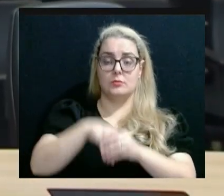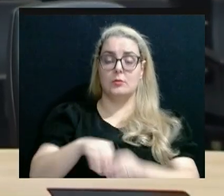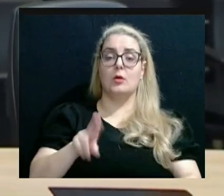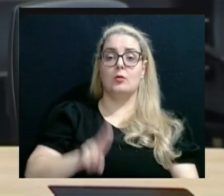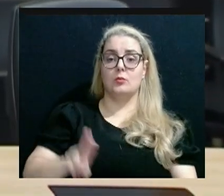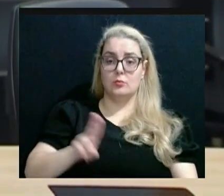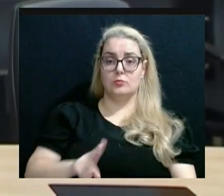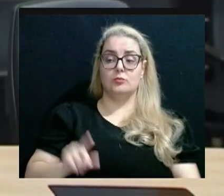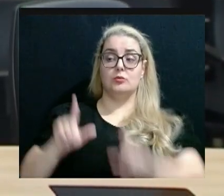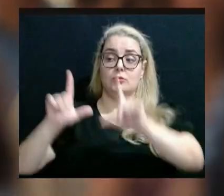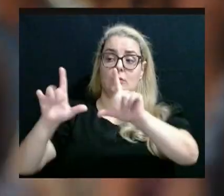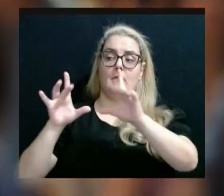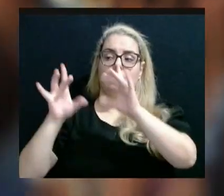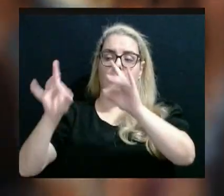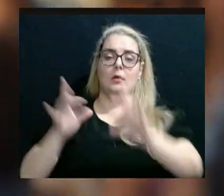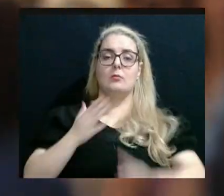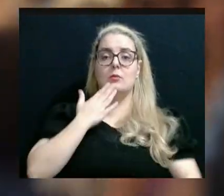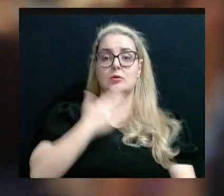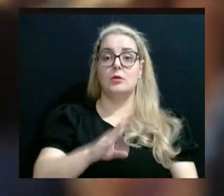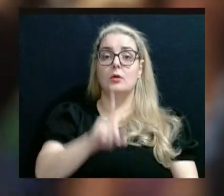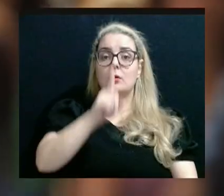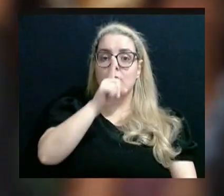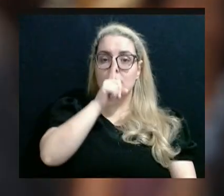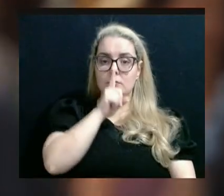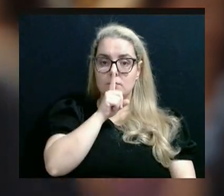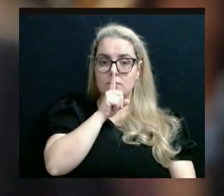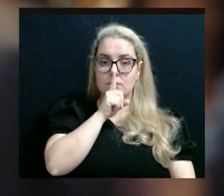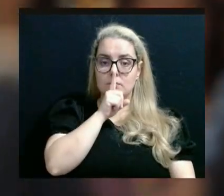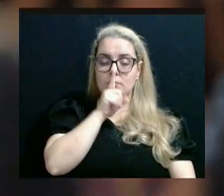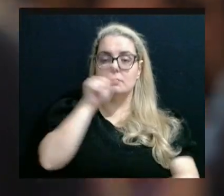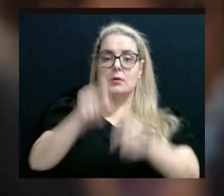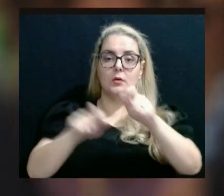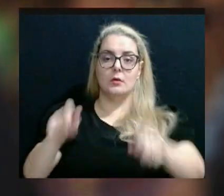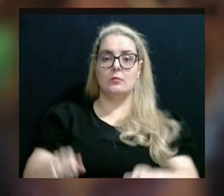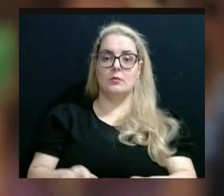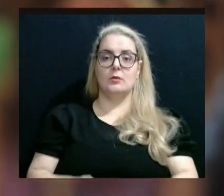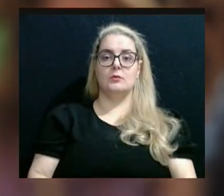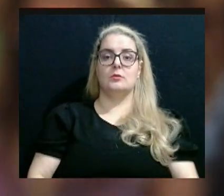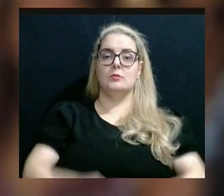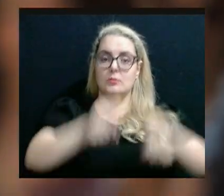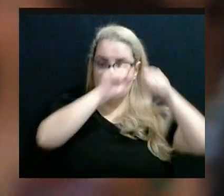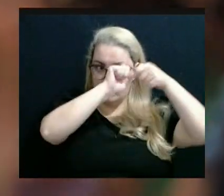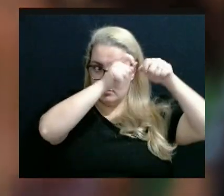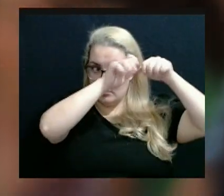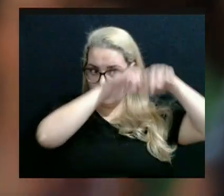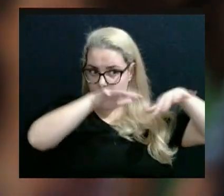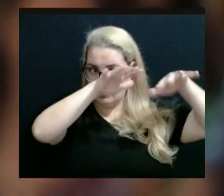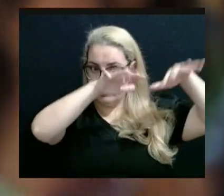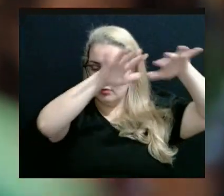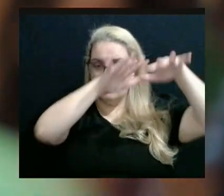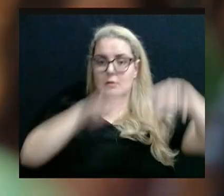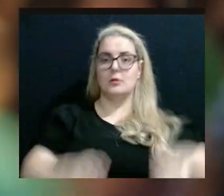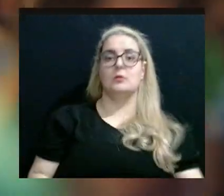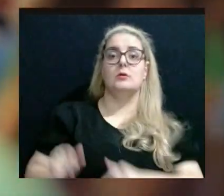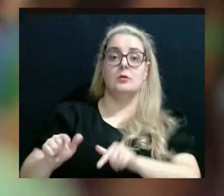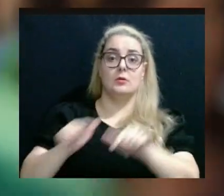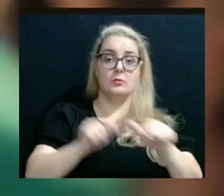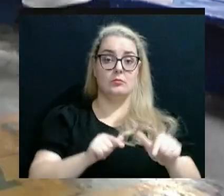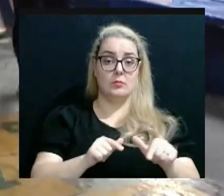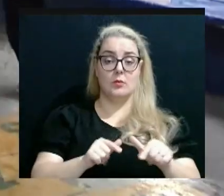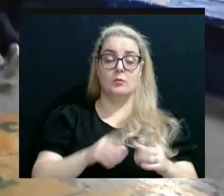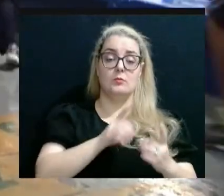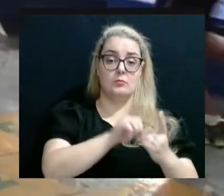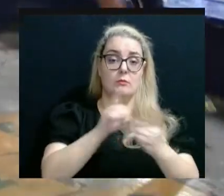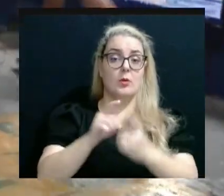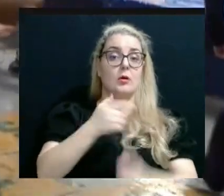placas pedindo silêncio em respeito a pessoas com transtorno do espectro autista, em locais de atendimento